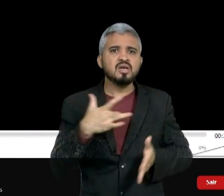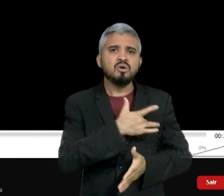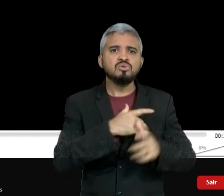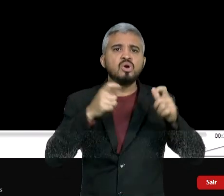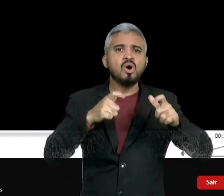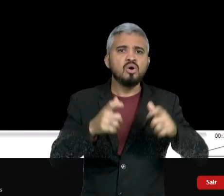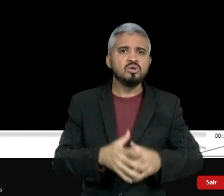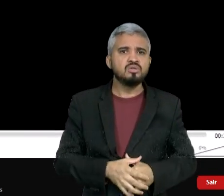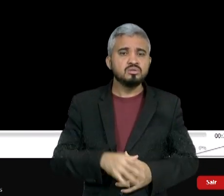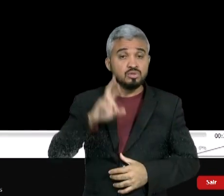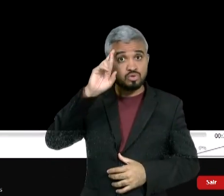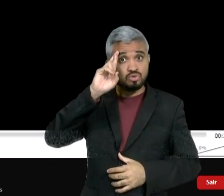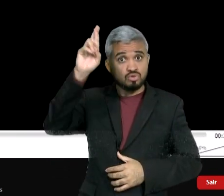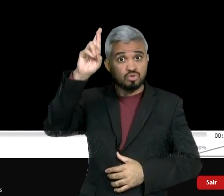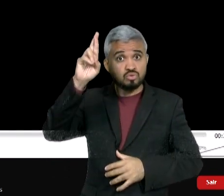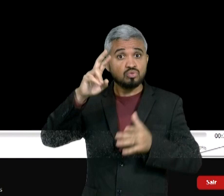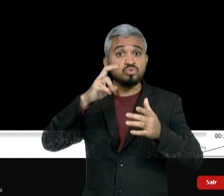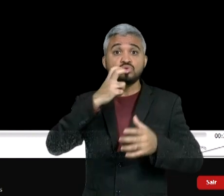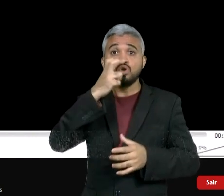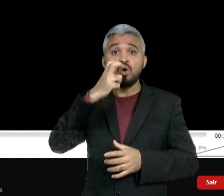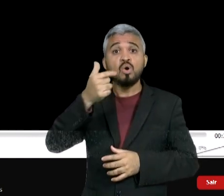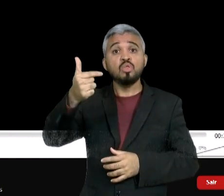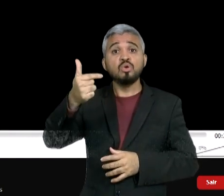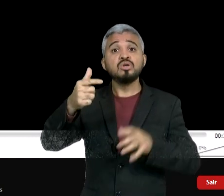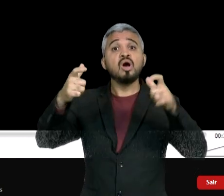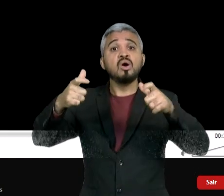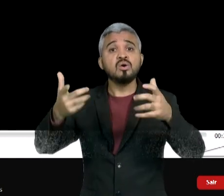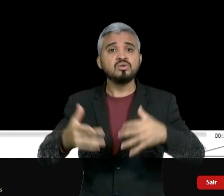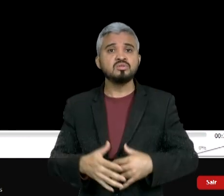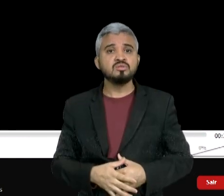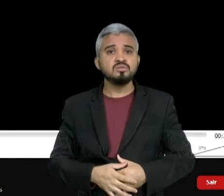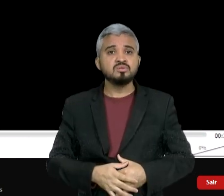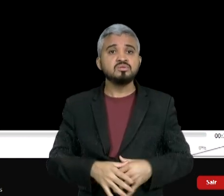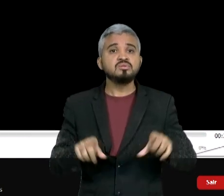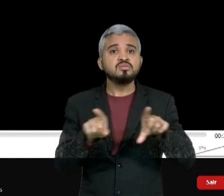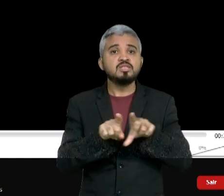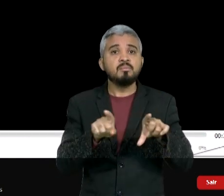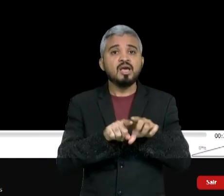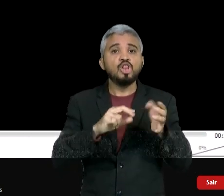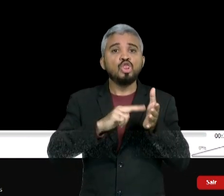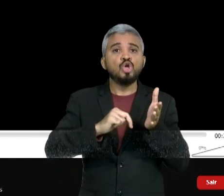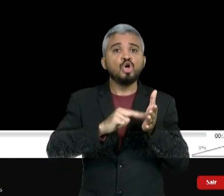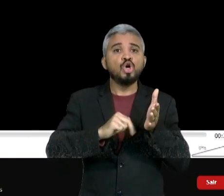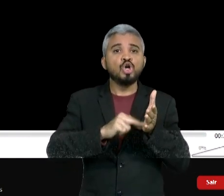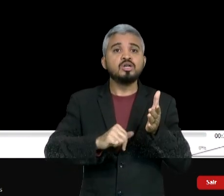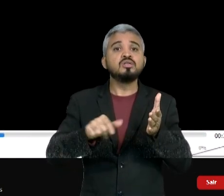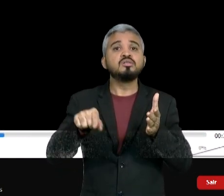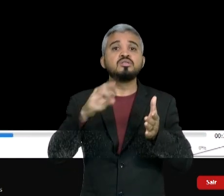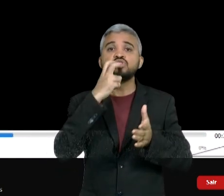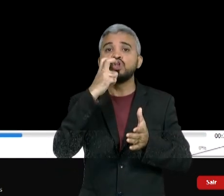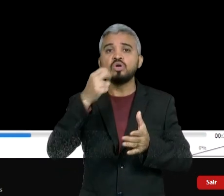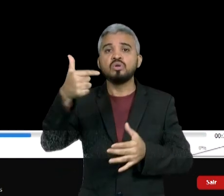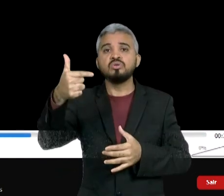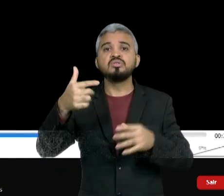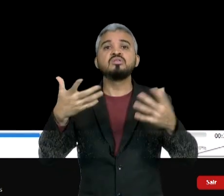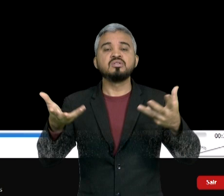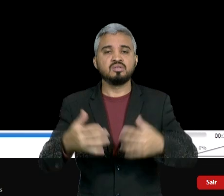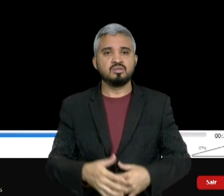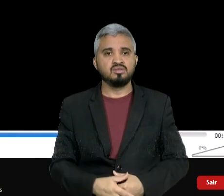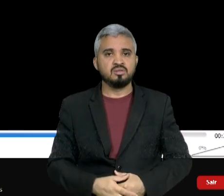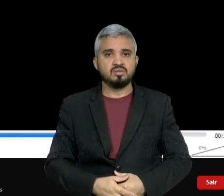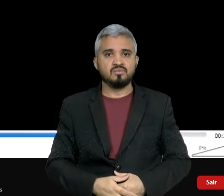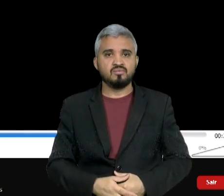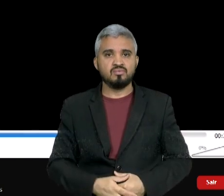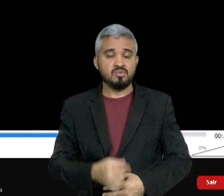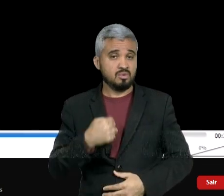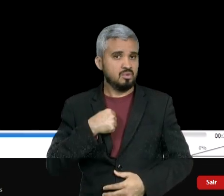diretor do Socorrão 2? Cadê a nutricionista ou nutricionista? Eu não acredito que um